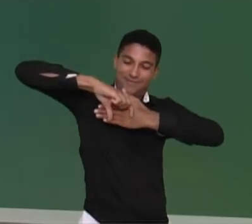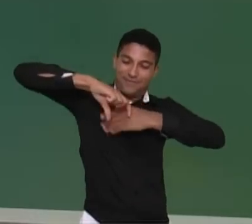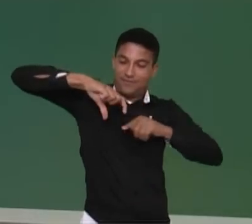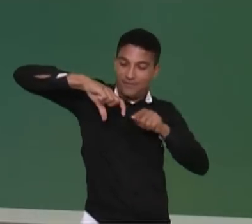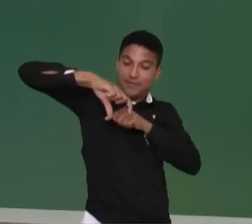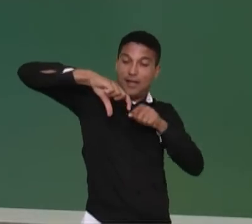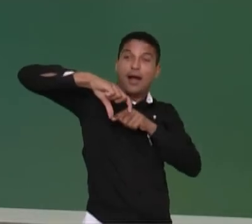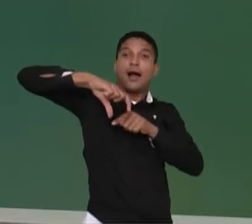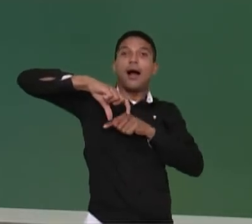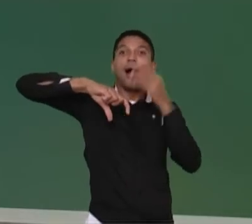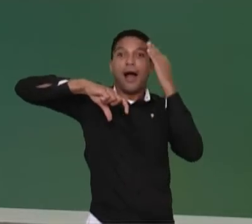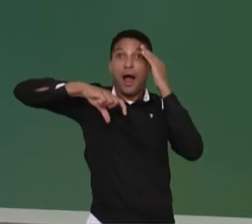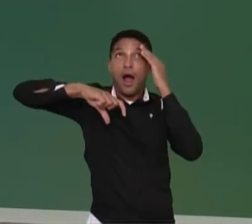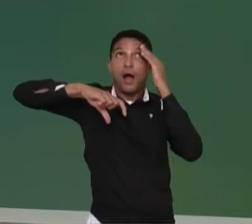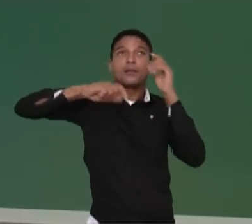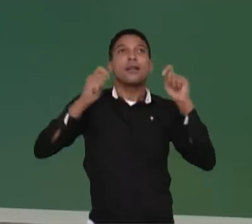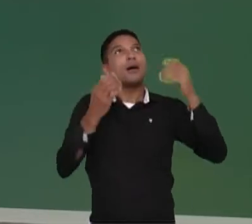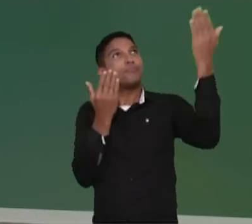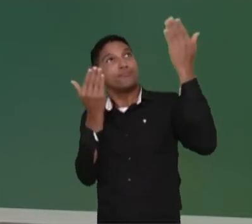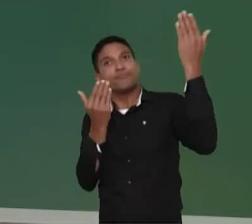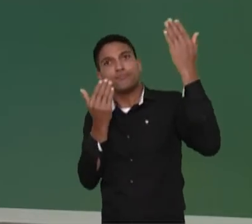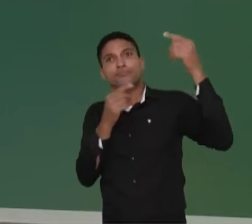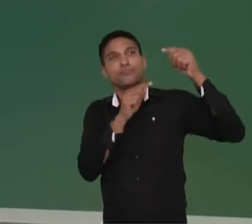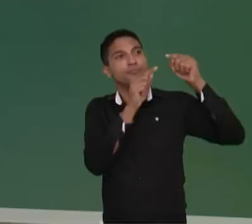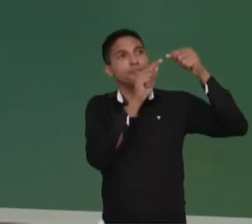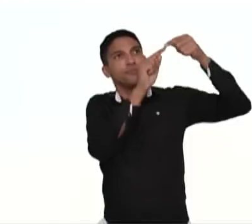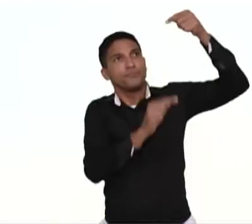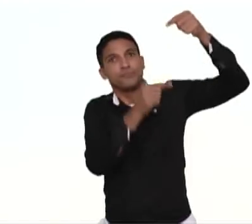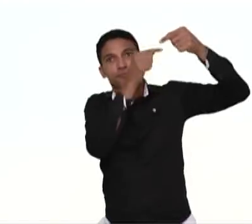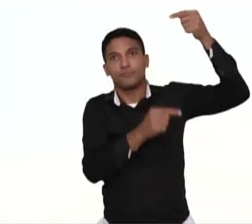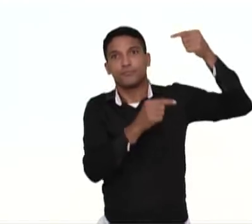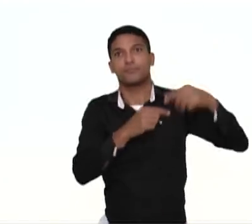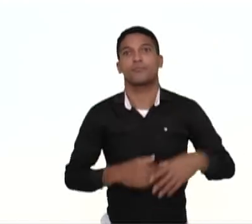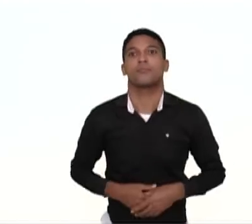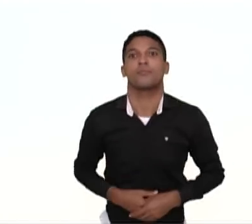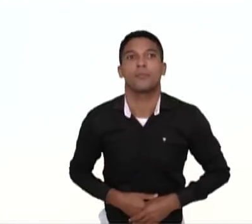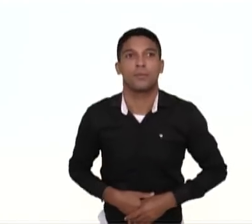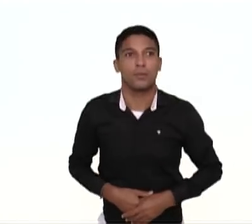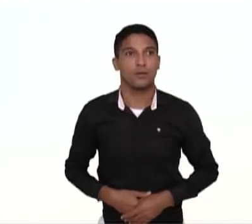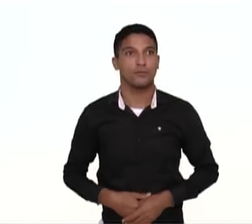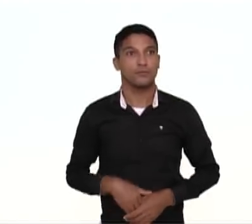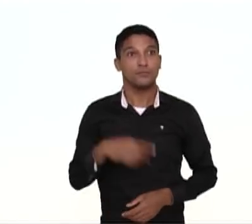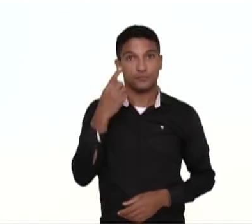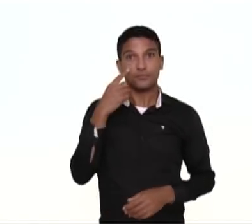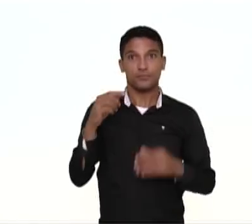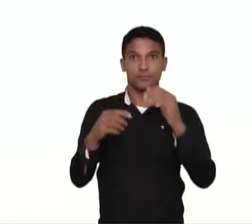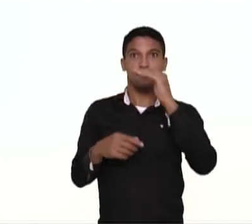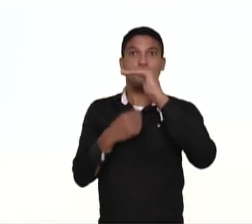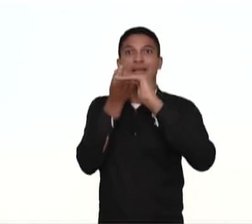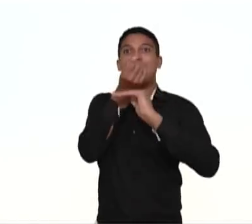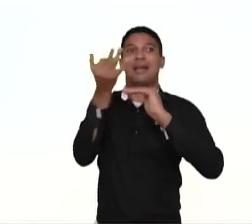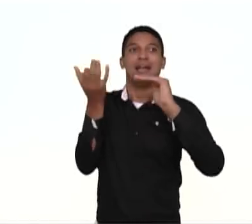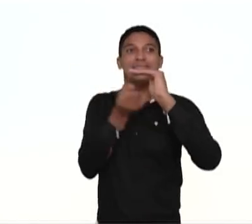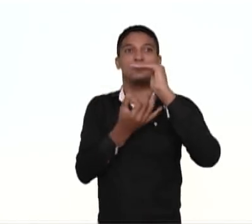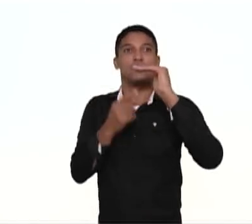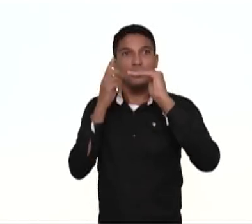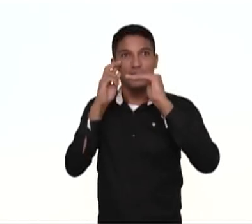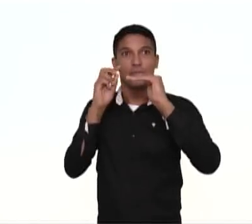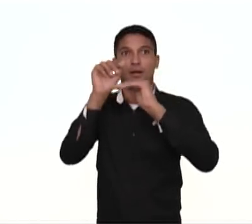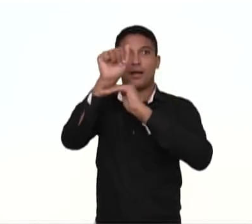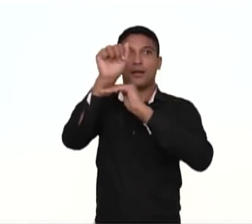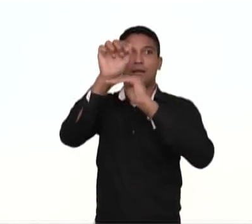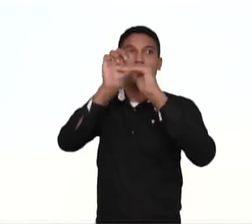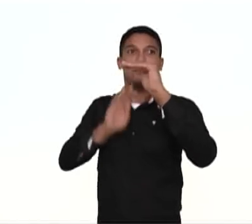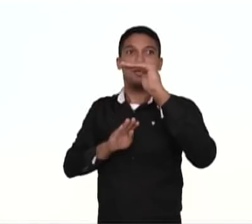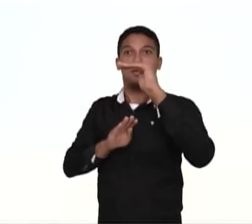né? Conceito de razão. A razão entre dois números A e B, né? Com um B diferente de zero, lembra por que eu falei que o B tinha que ser diferente